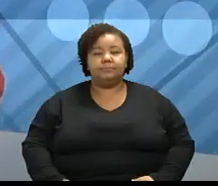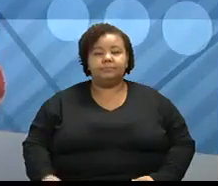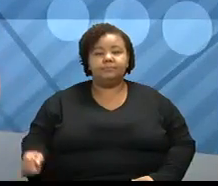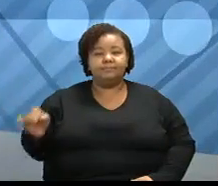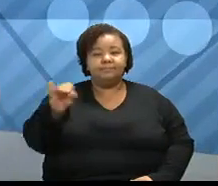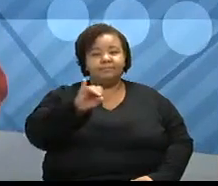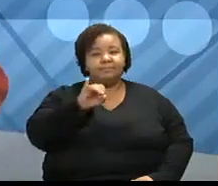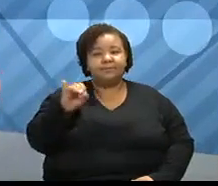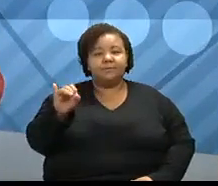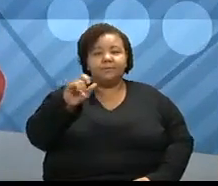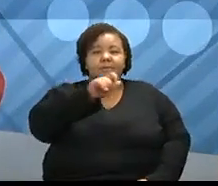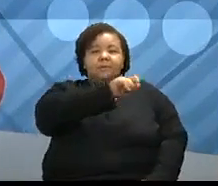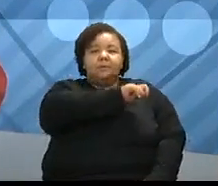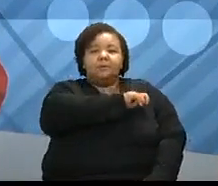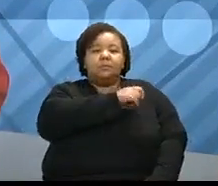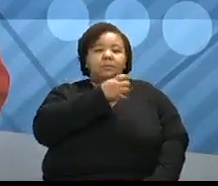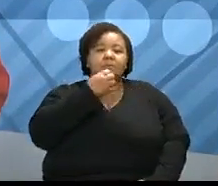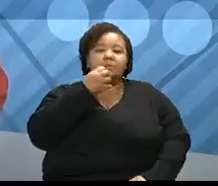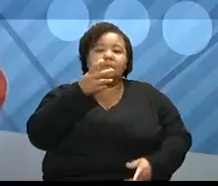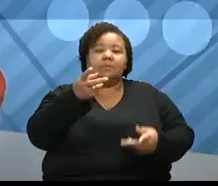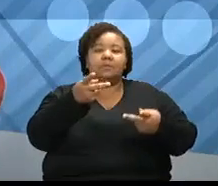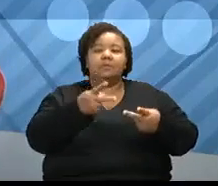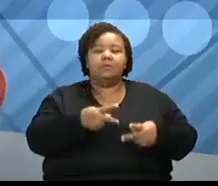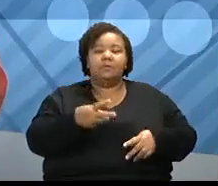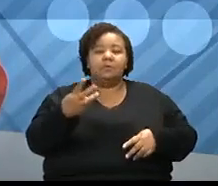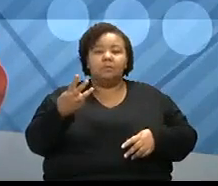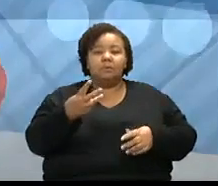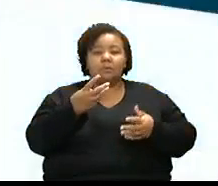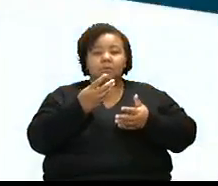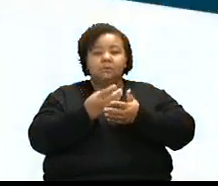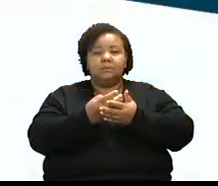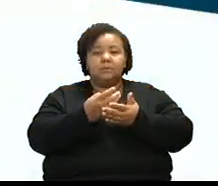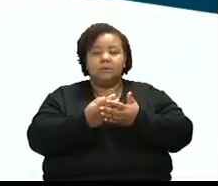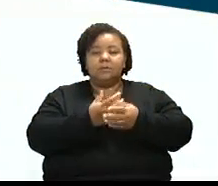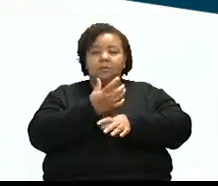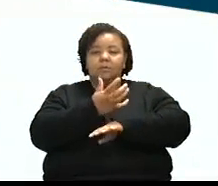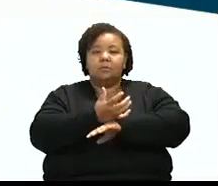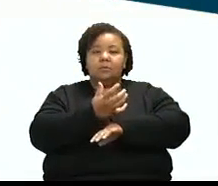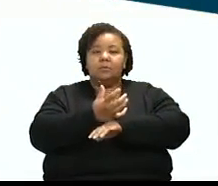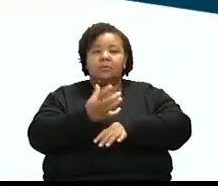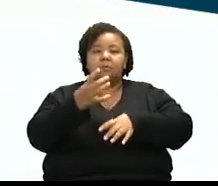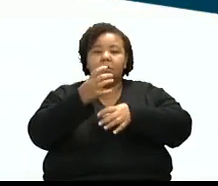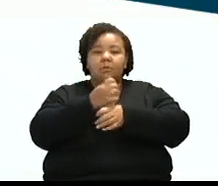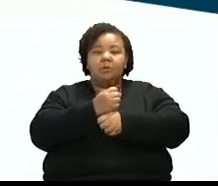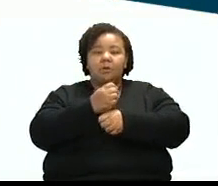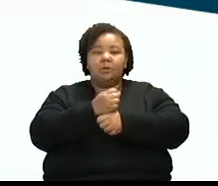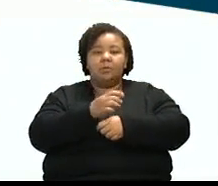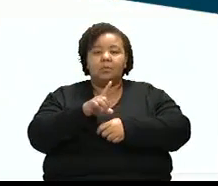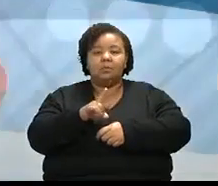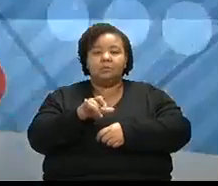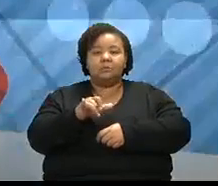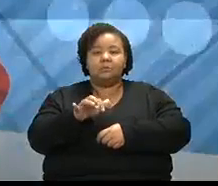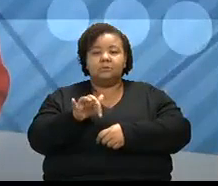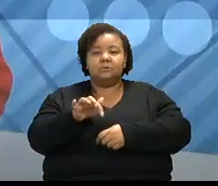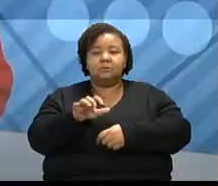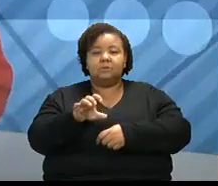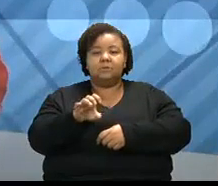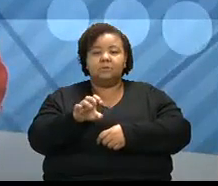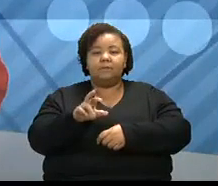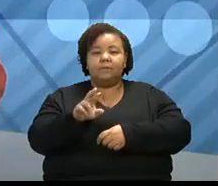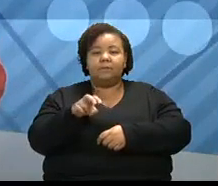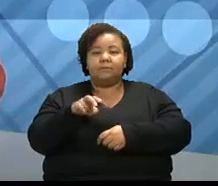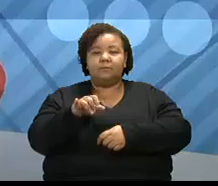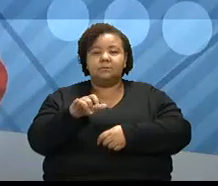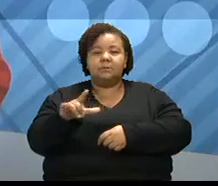Olá, aluno! Seja bem-vindo a esta terceira aula da disciplina de Cálculo Diferencial e Integral 4. Eu sou a